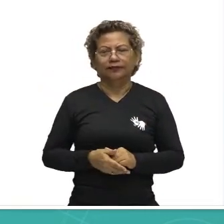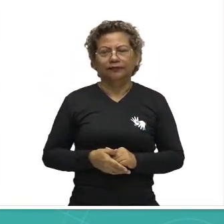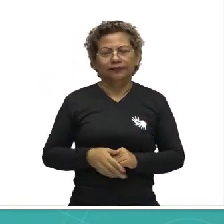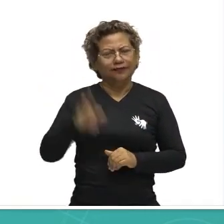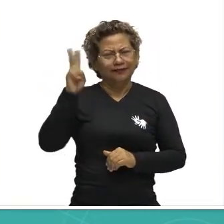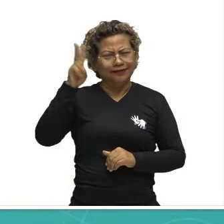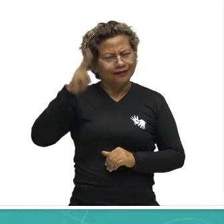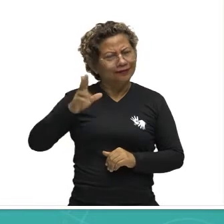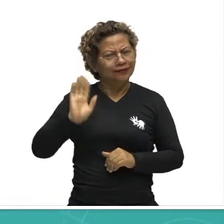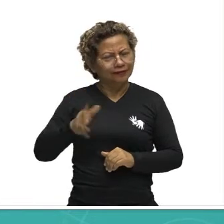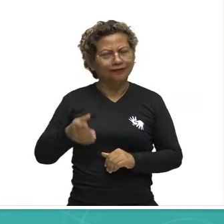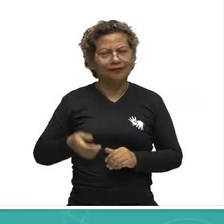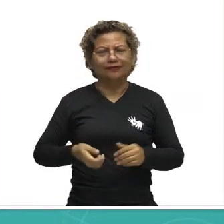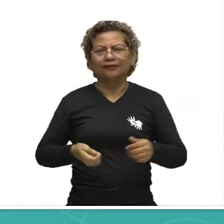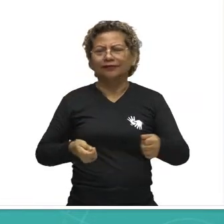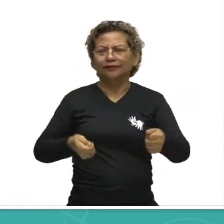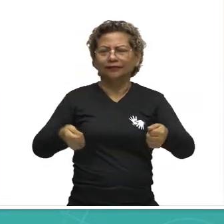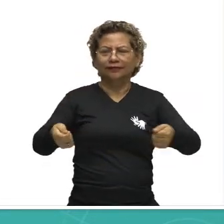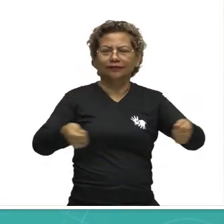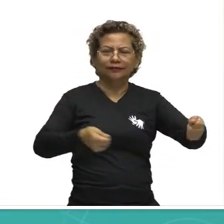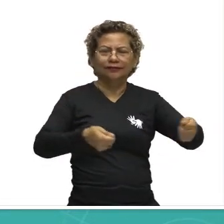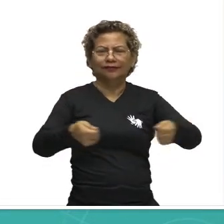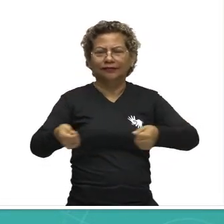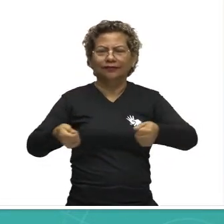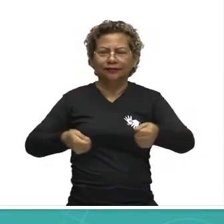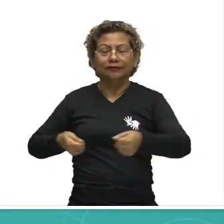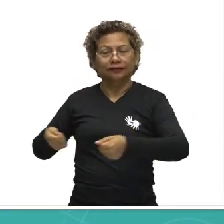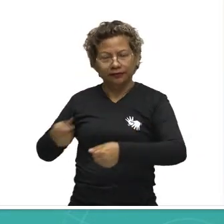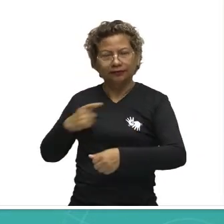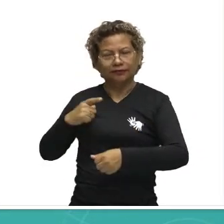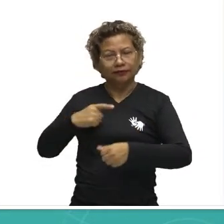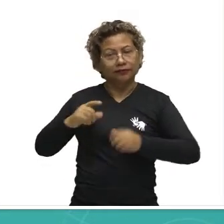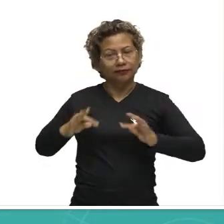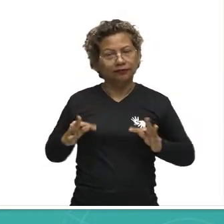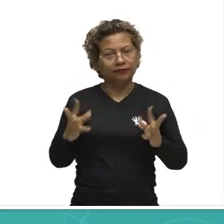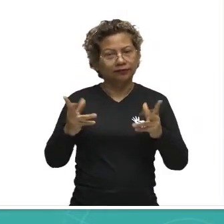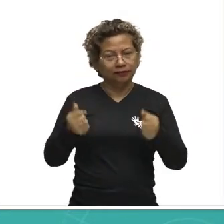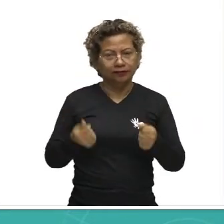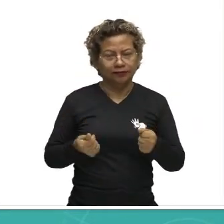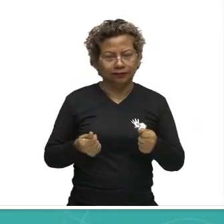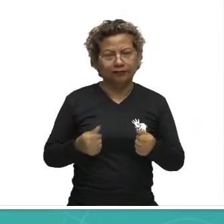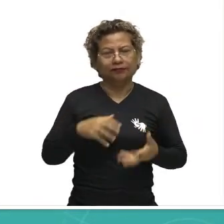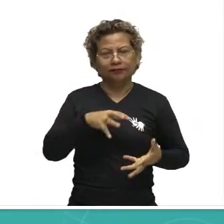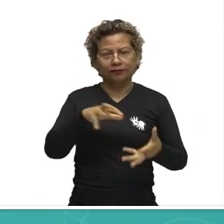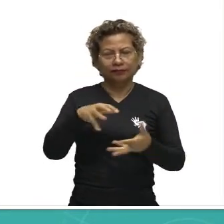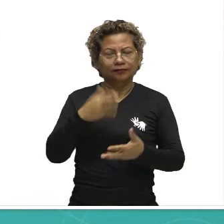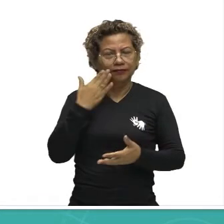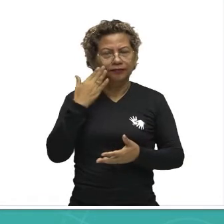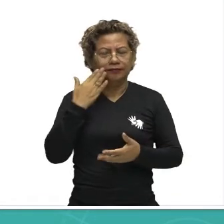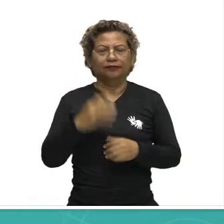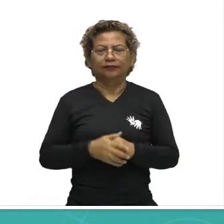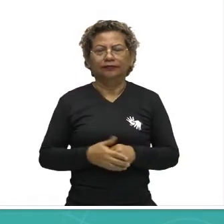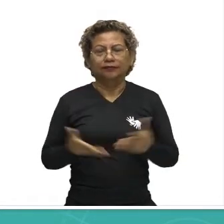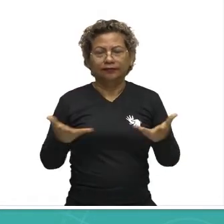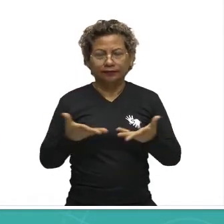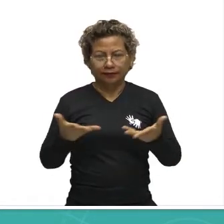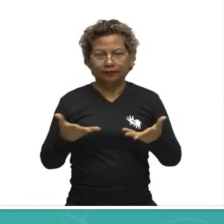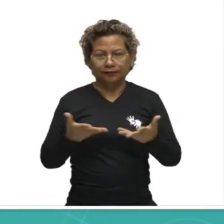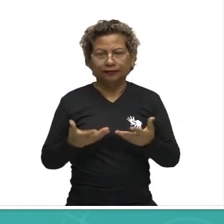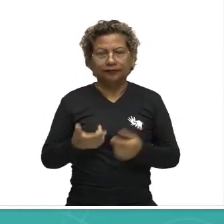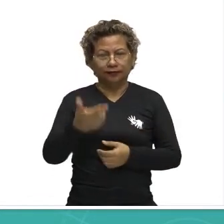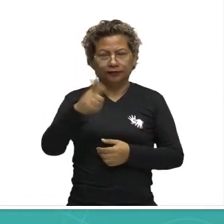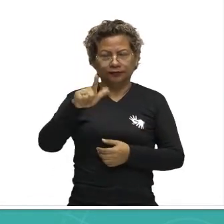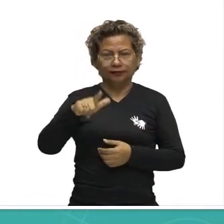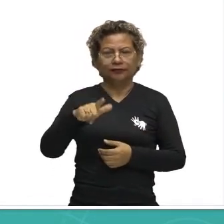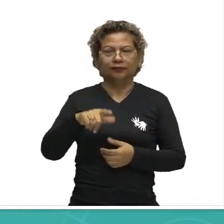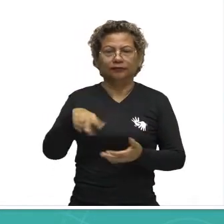no Amazonas, no Brasil, em todo o mundo. Certo? E aí, depois do cancan da dança francesa, nós vamos ter o quê? Algo que está